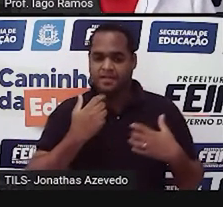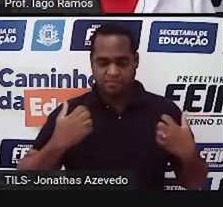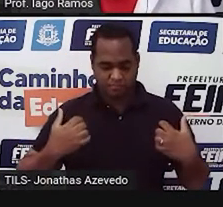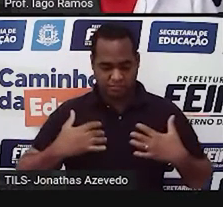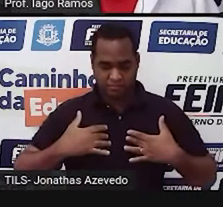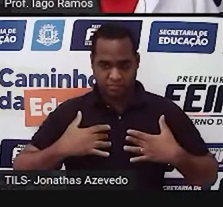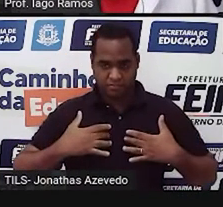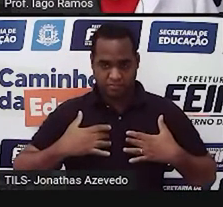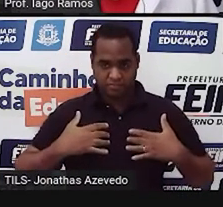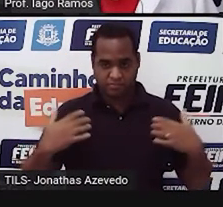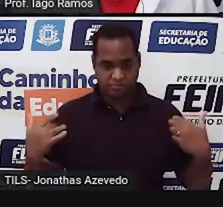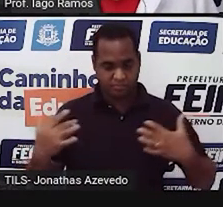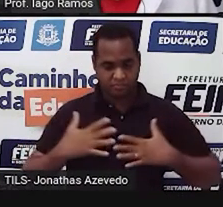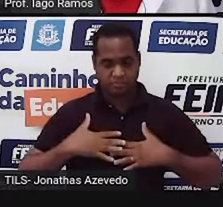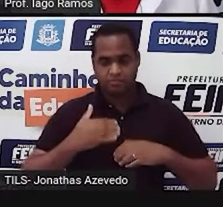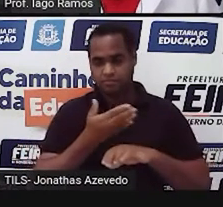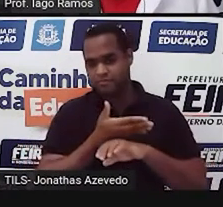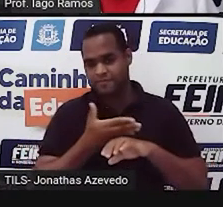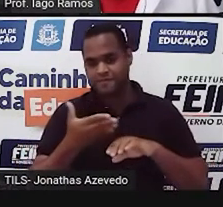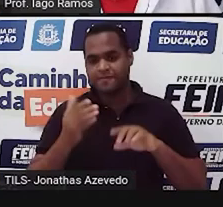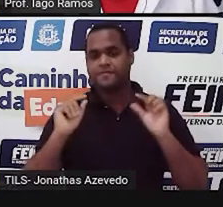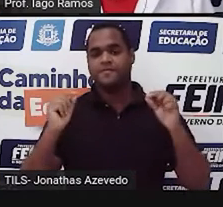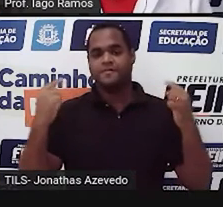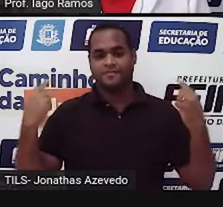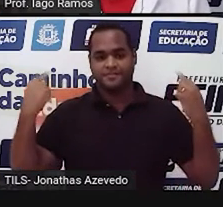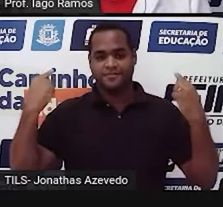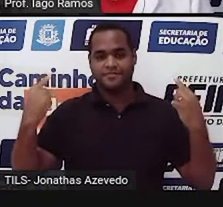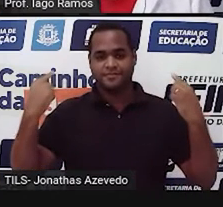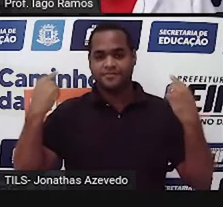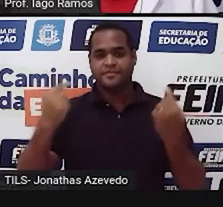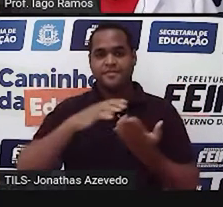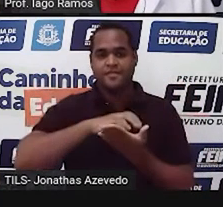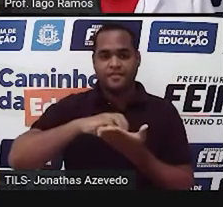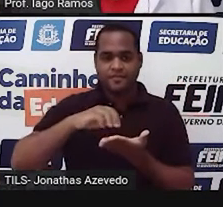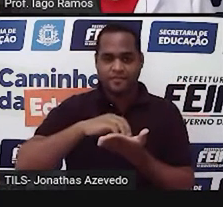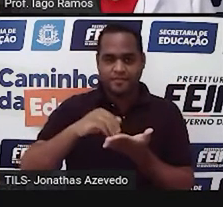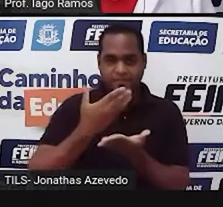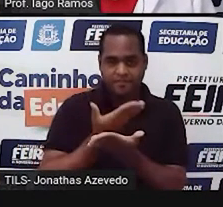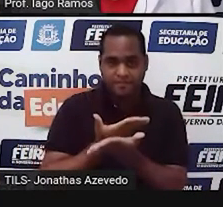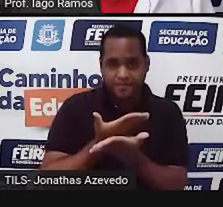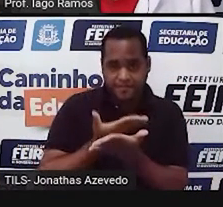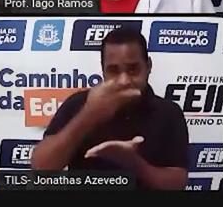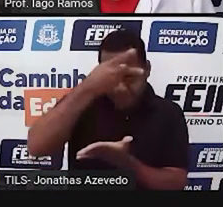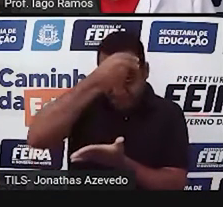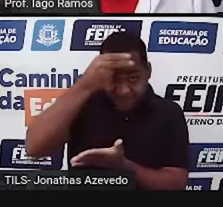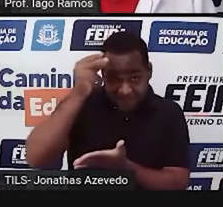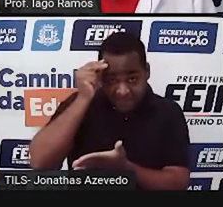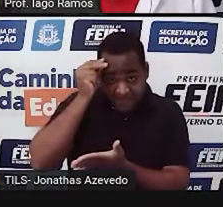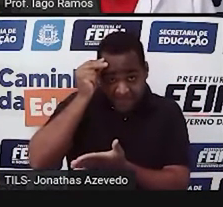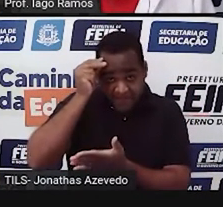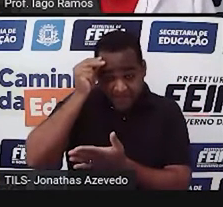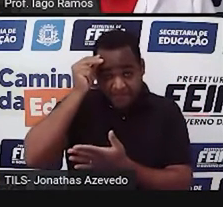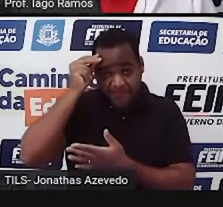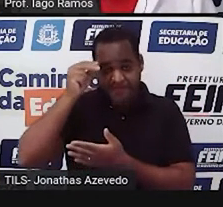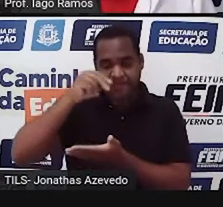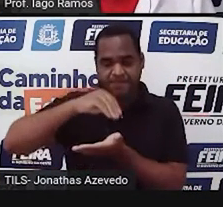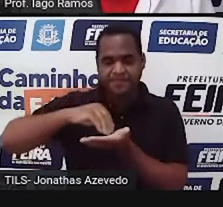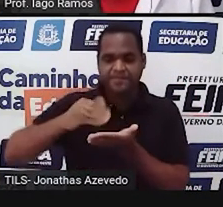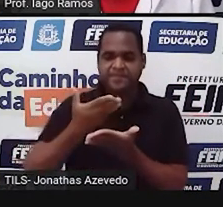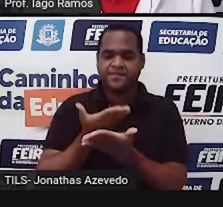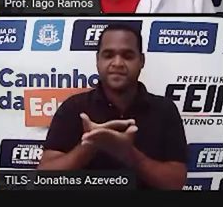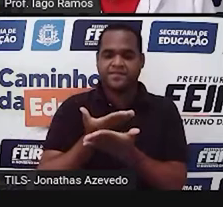por cima um jaleco branco e atrás de mim está o cartaz da Secretaria Municipal de Educação